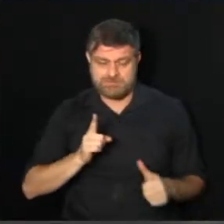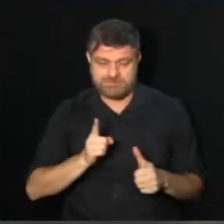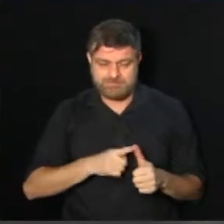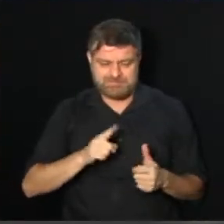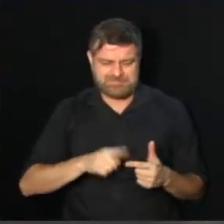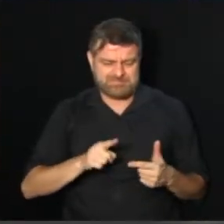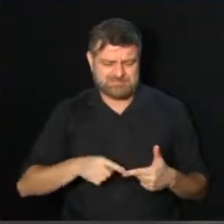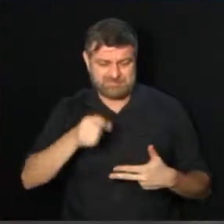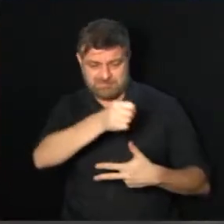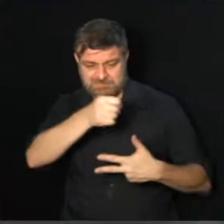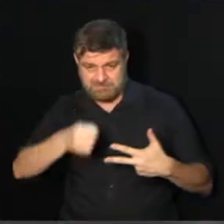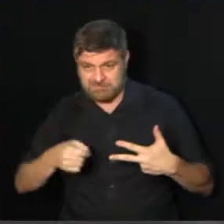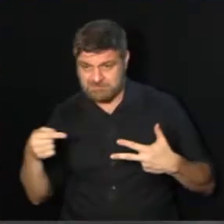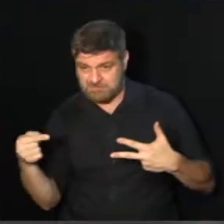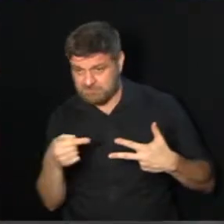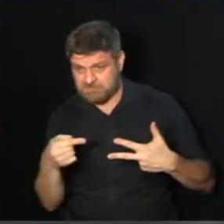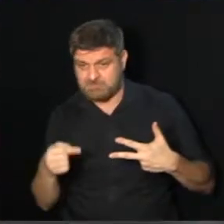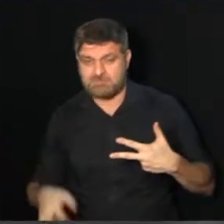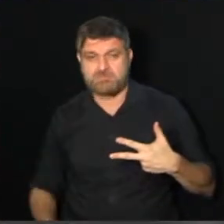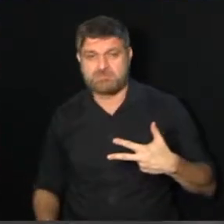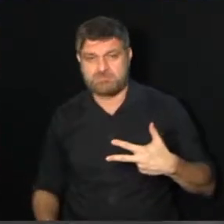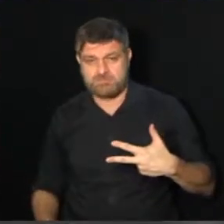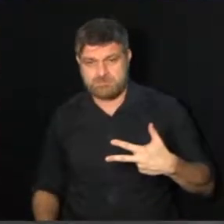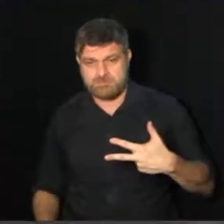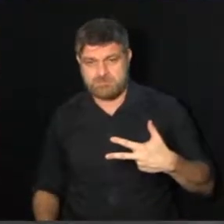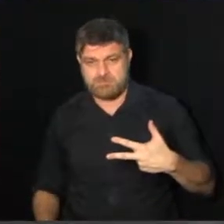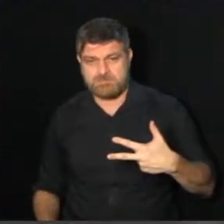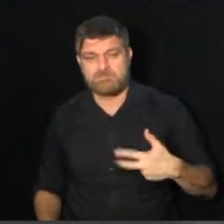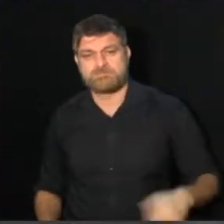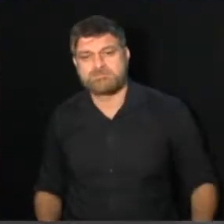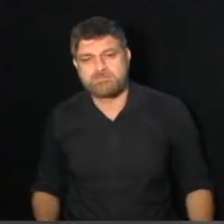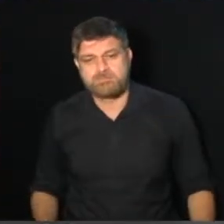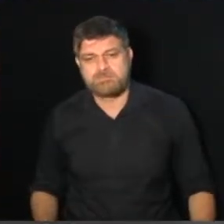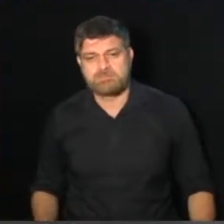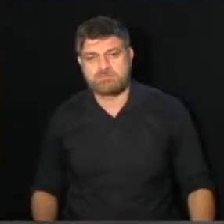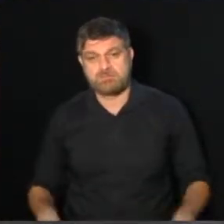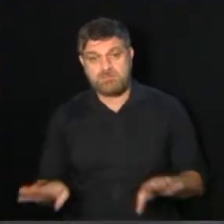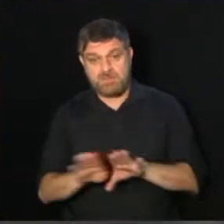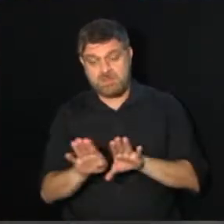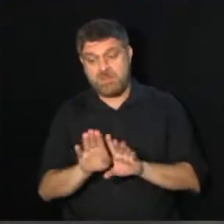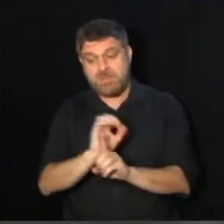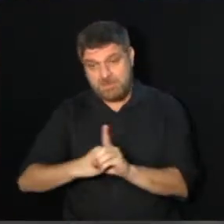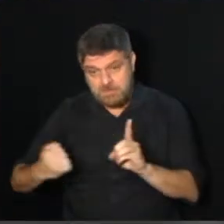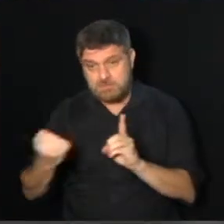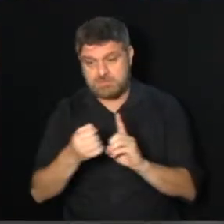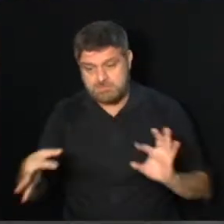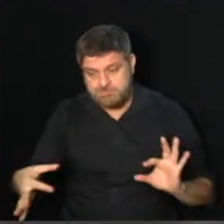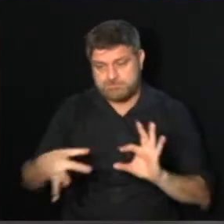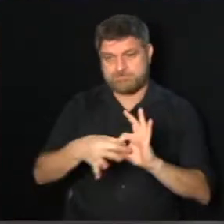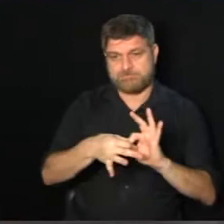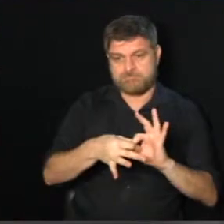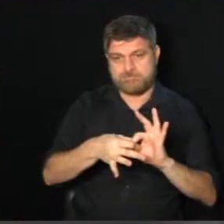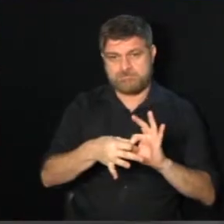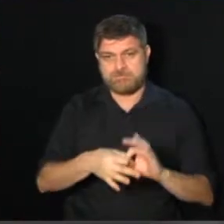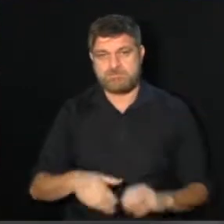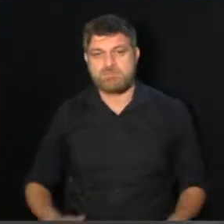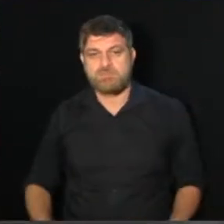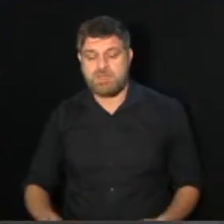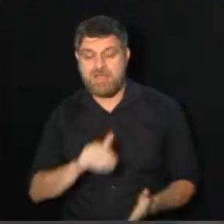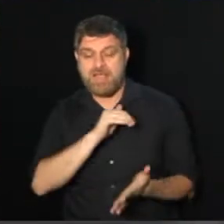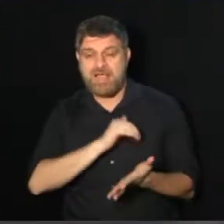diversos poderes, executivo, legislativo, judiciário e a sociedade, em que a